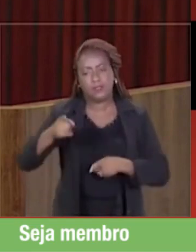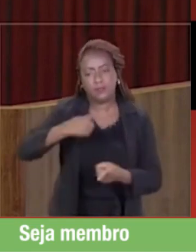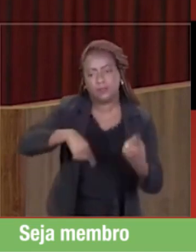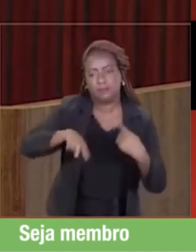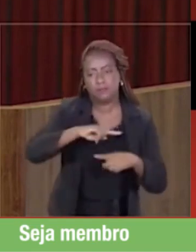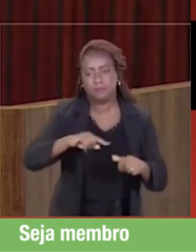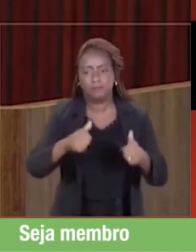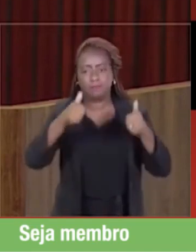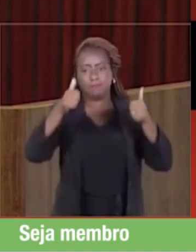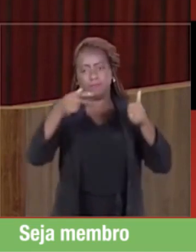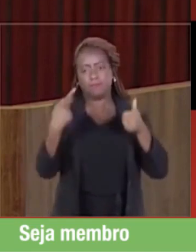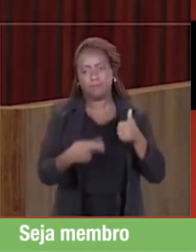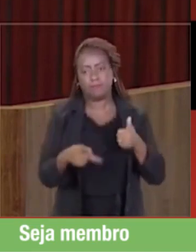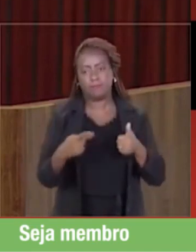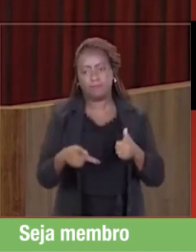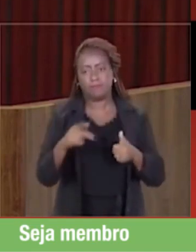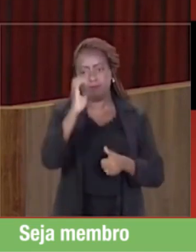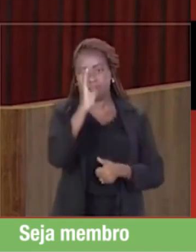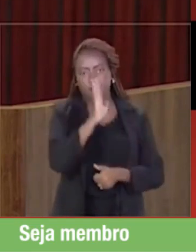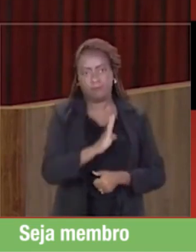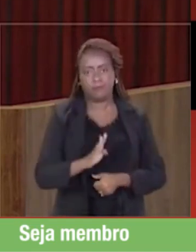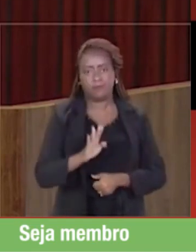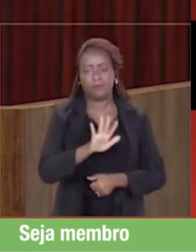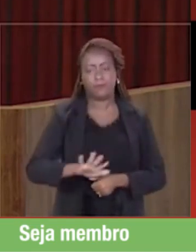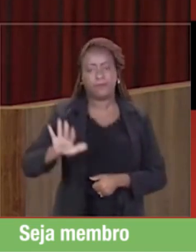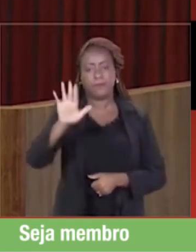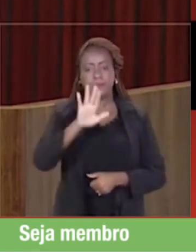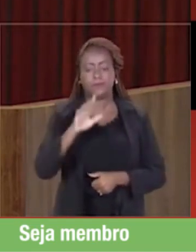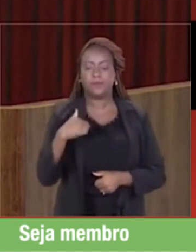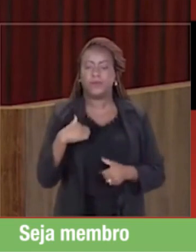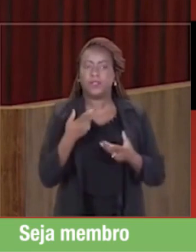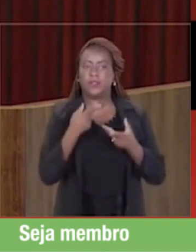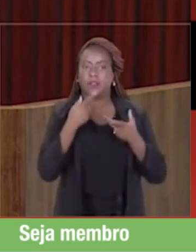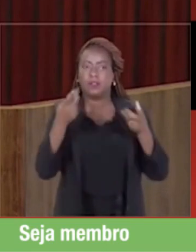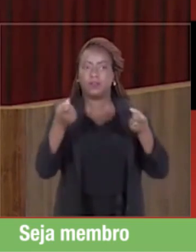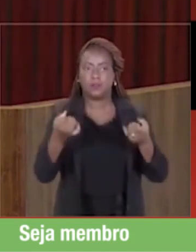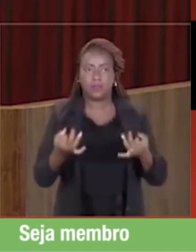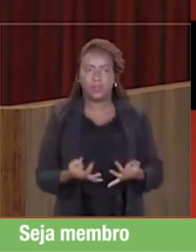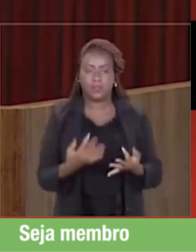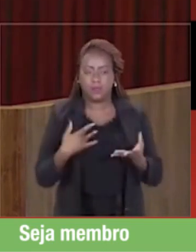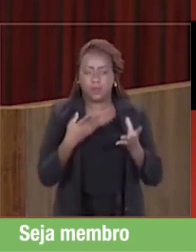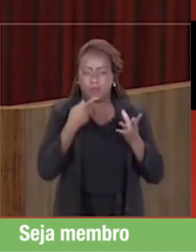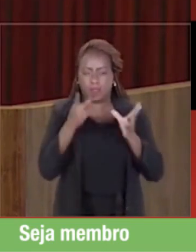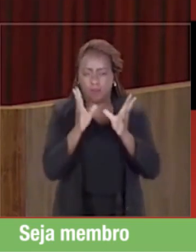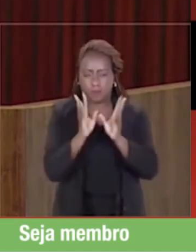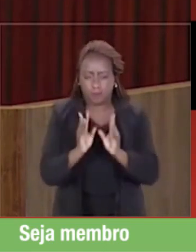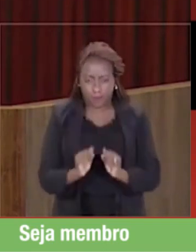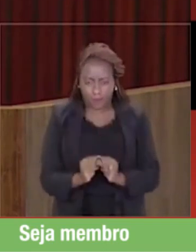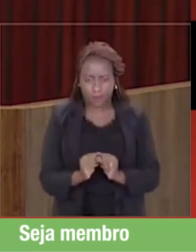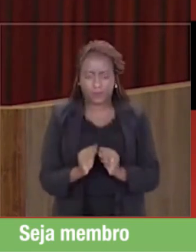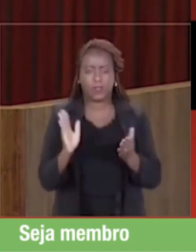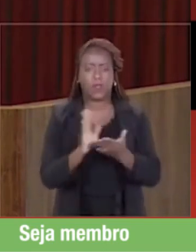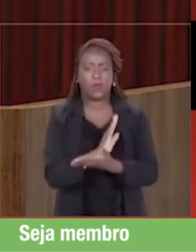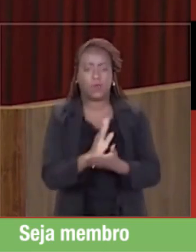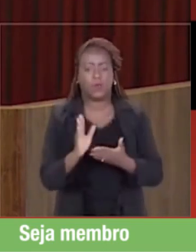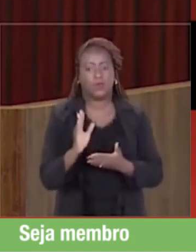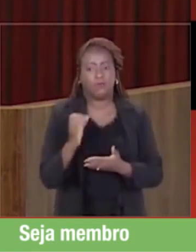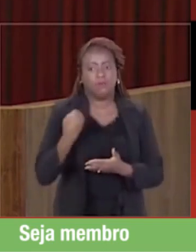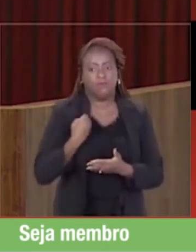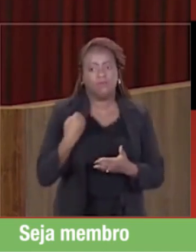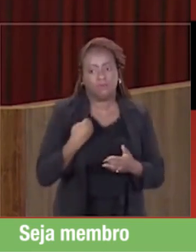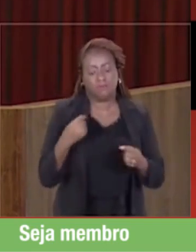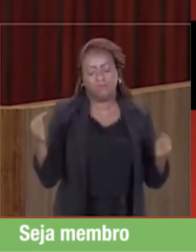superada em nossa nação. Cito brevemente, serei mesmo muito breve, alguns números que estampam